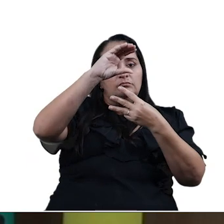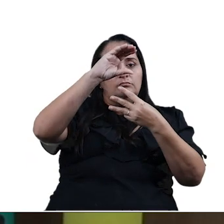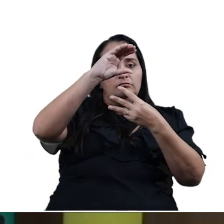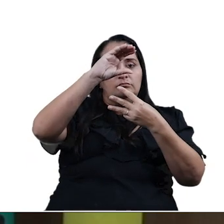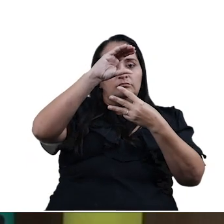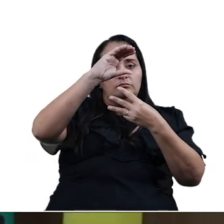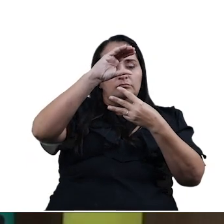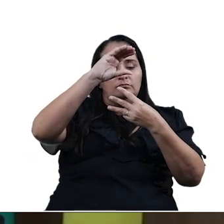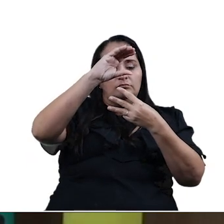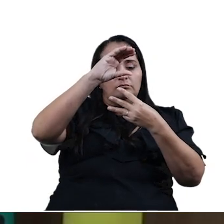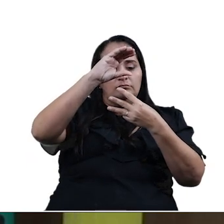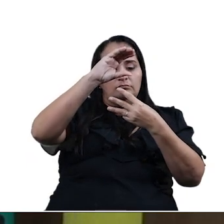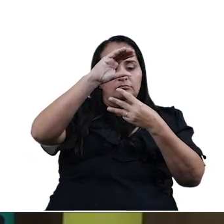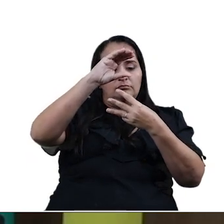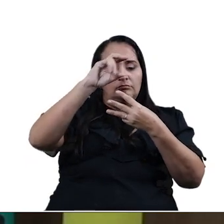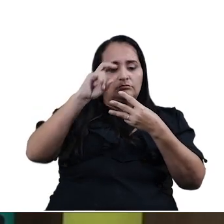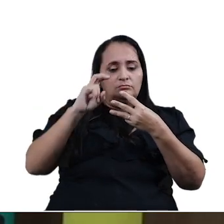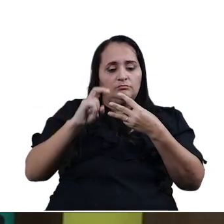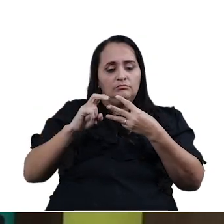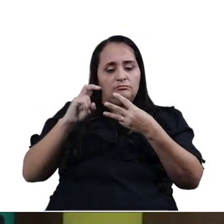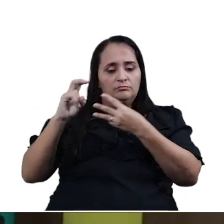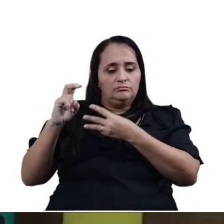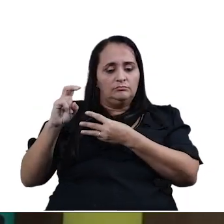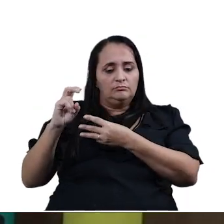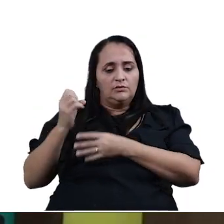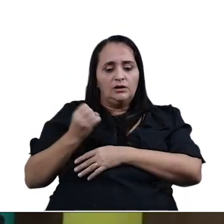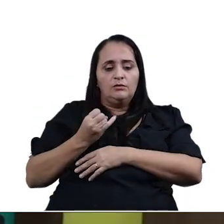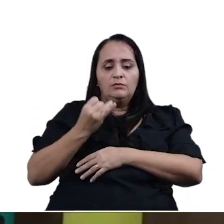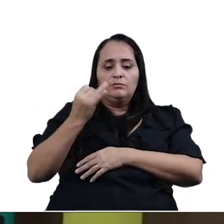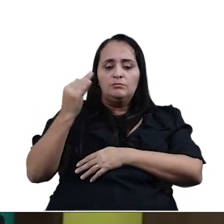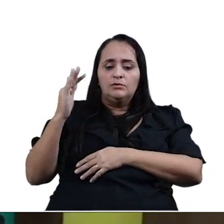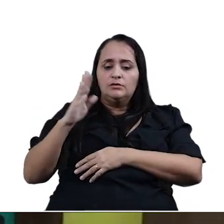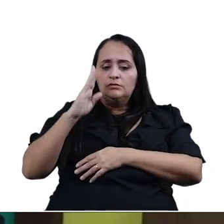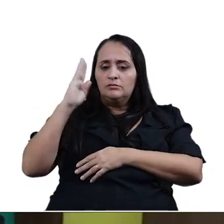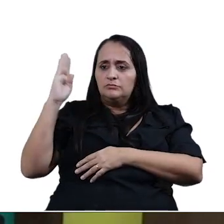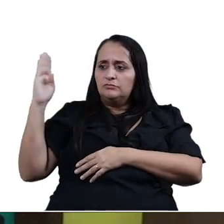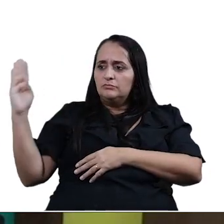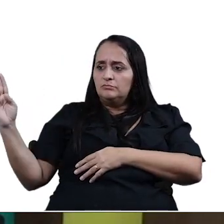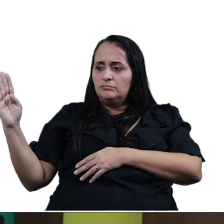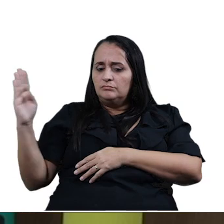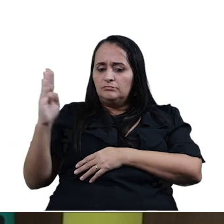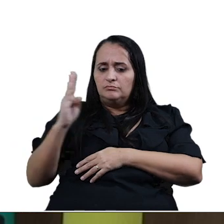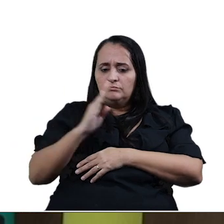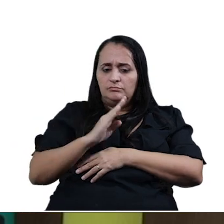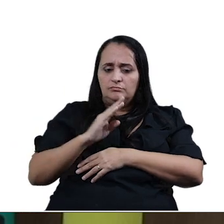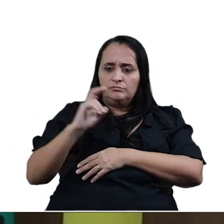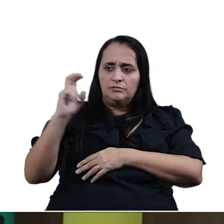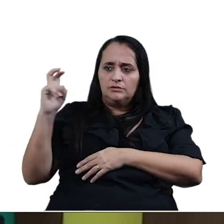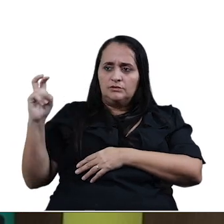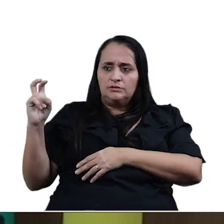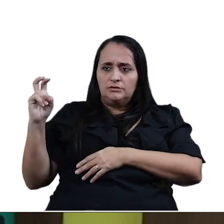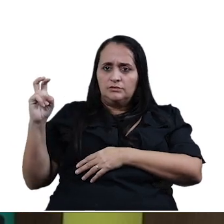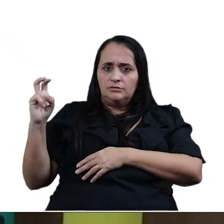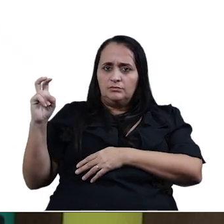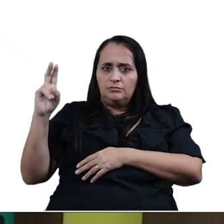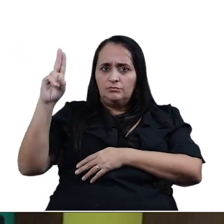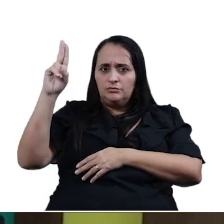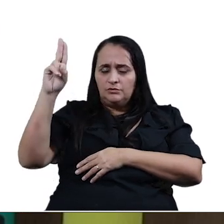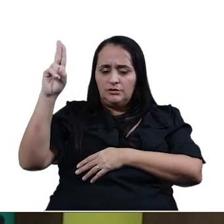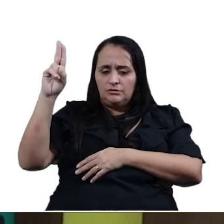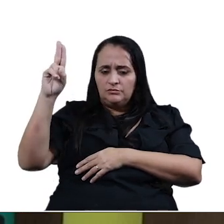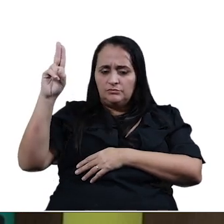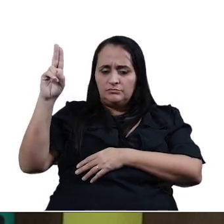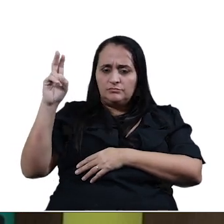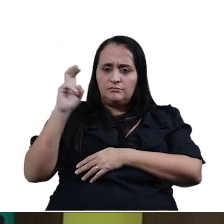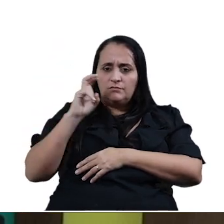primeira, unidades. Então, a gente começa a contar de lá para cá, ó. 5, ele é uma